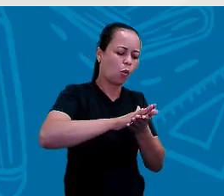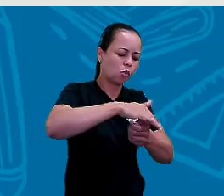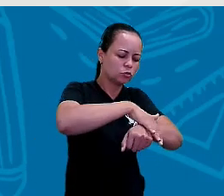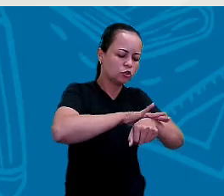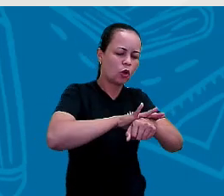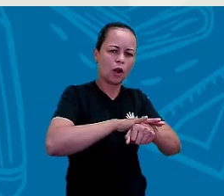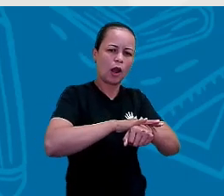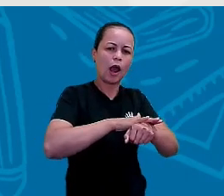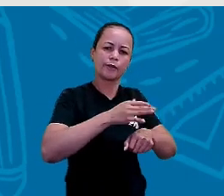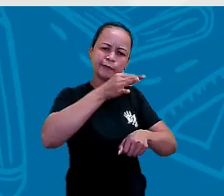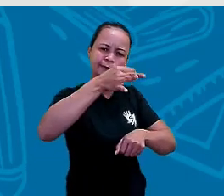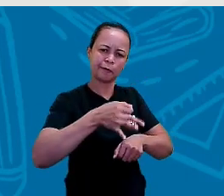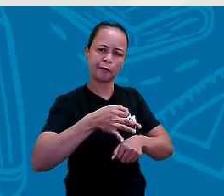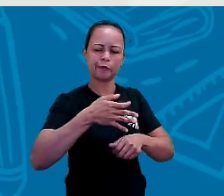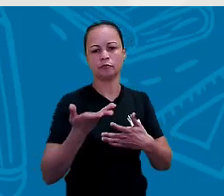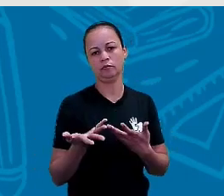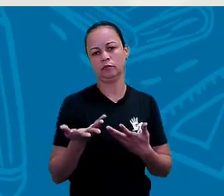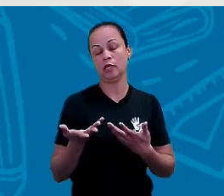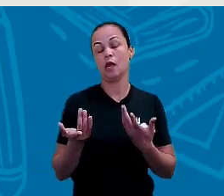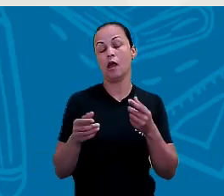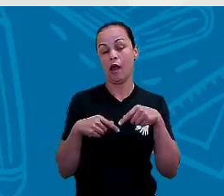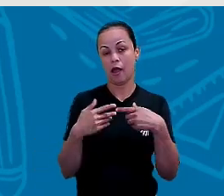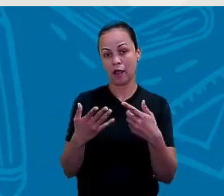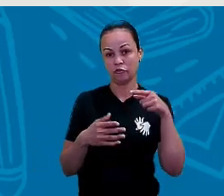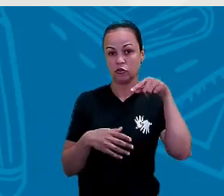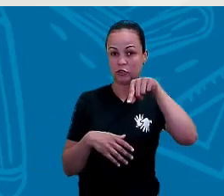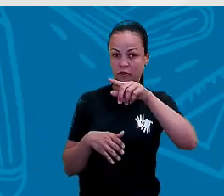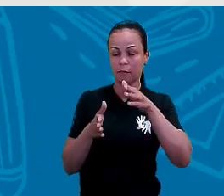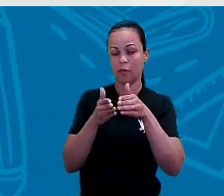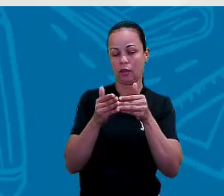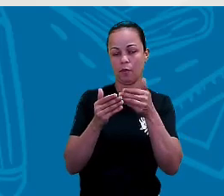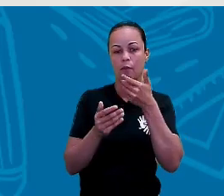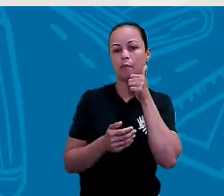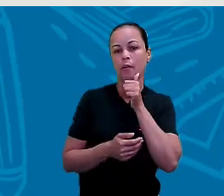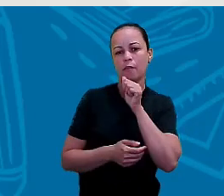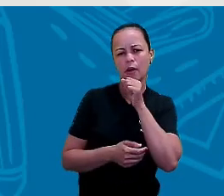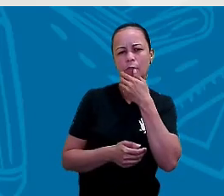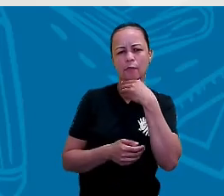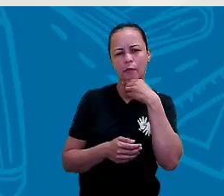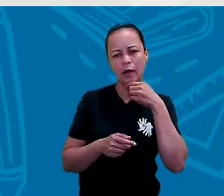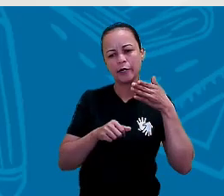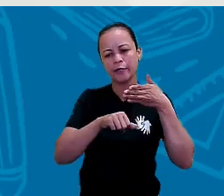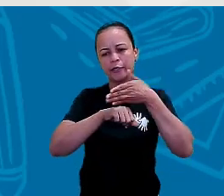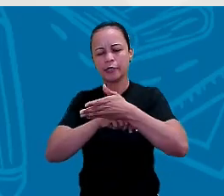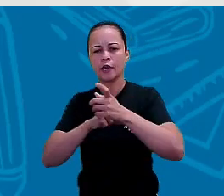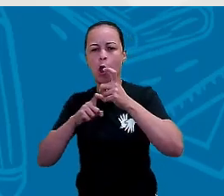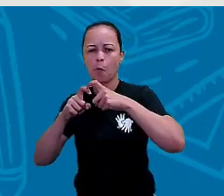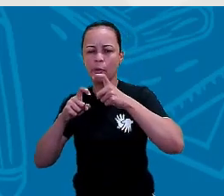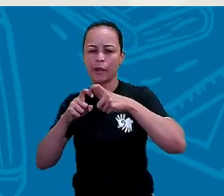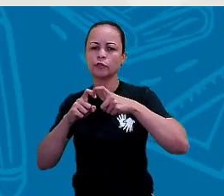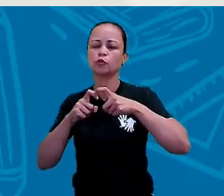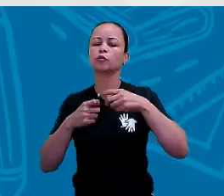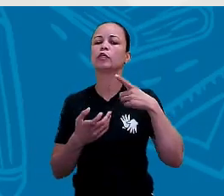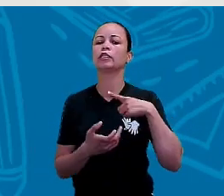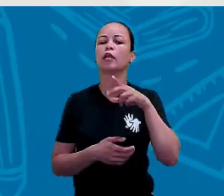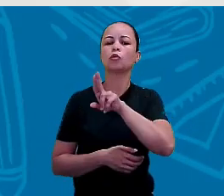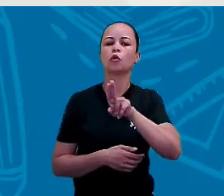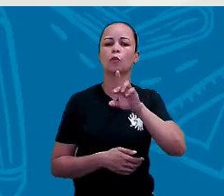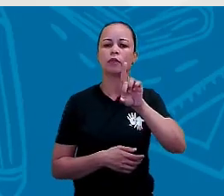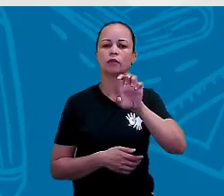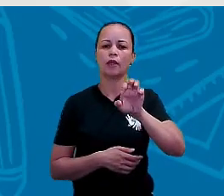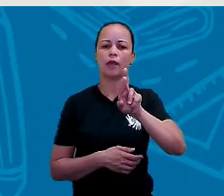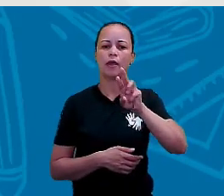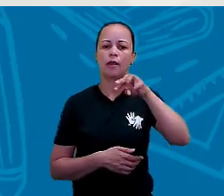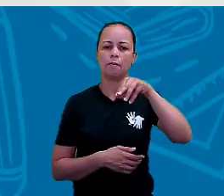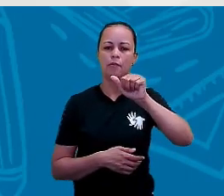você vai pedir para papai, para mamãe, te levar lá no médico, que a gente chama de dermatologista, porque é o